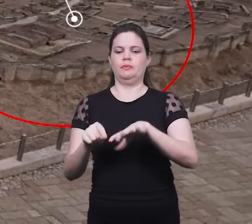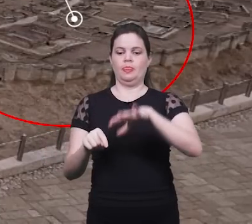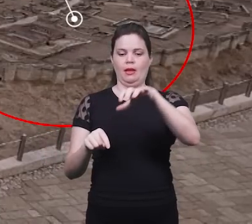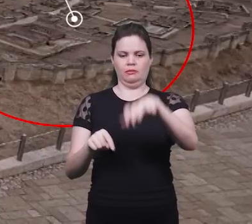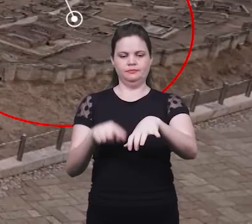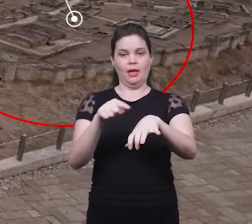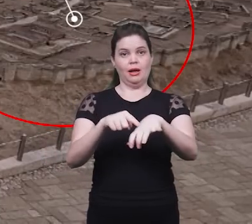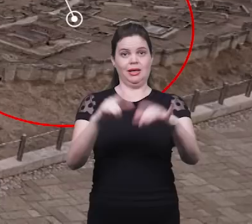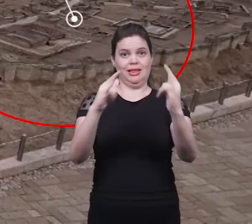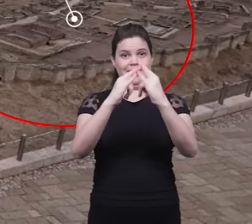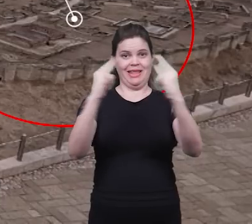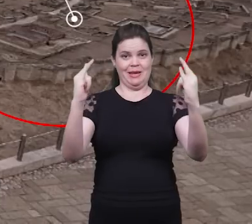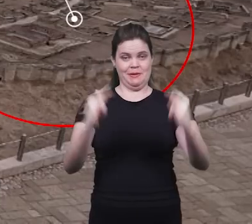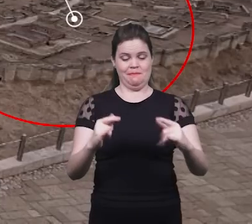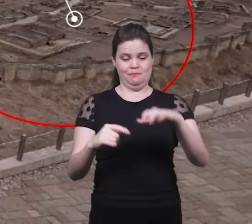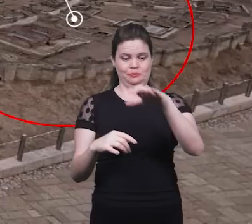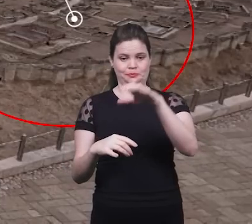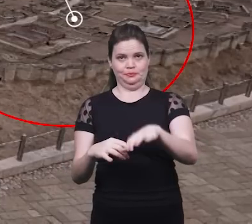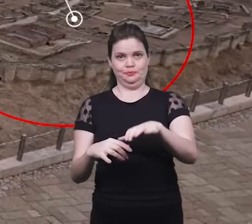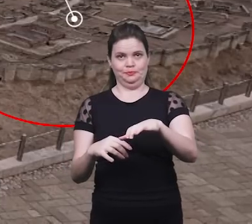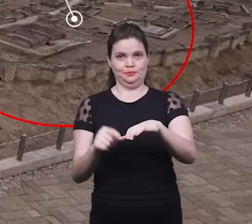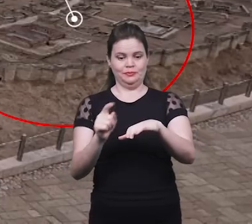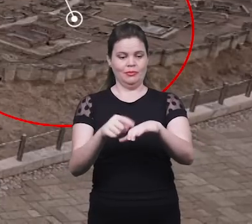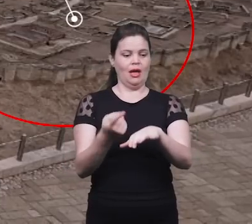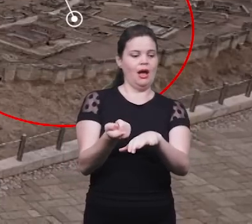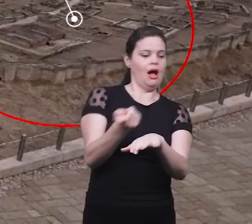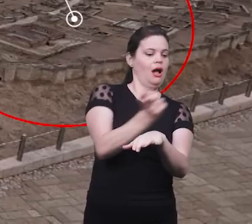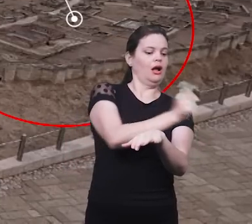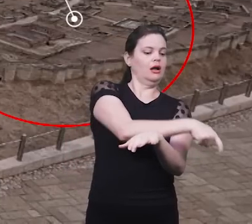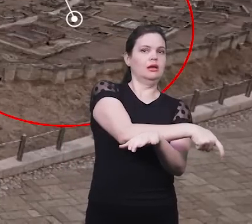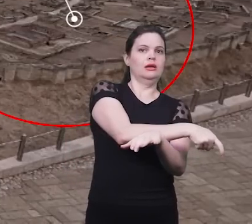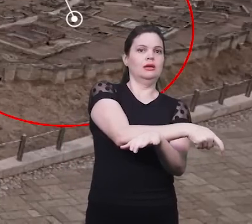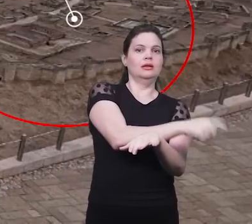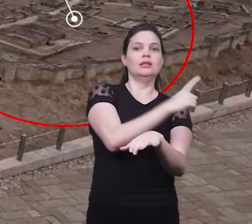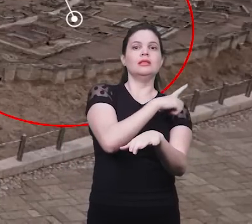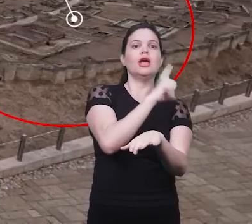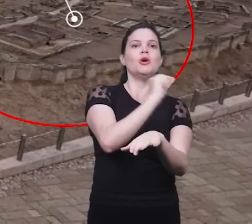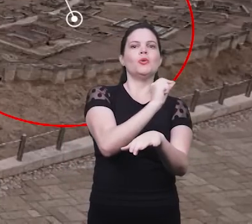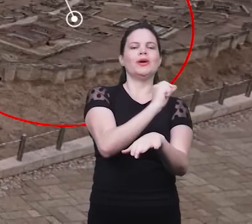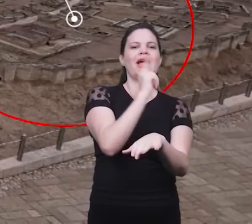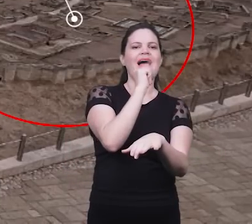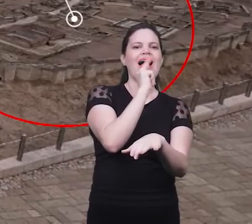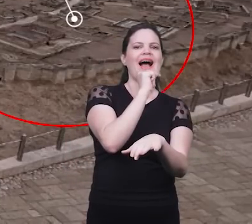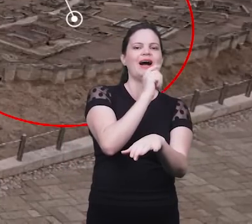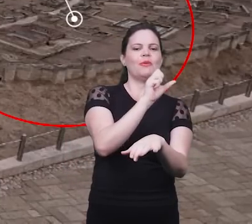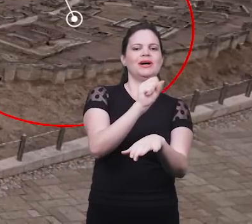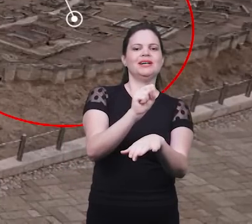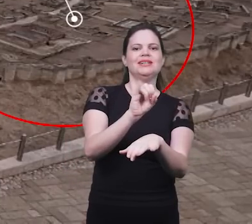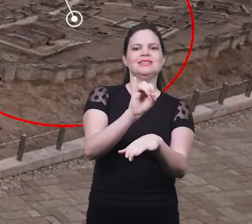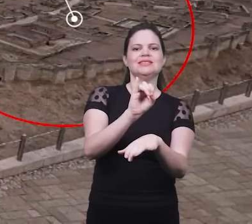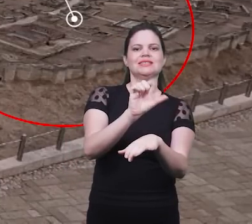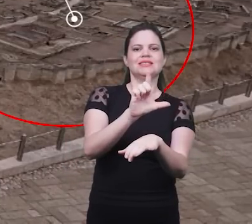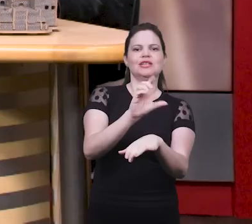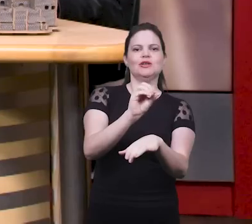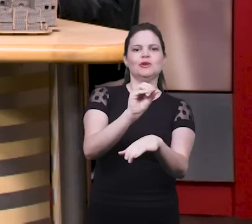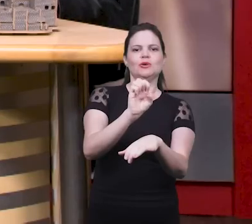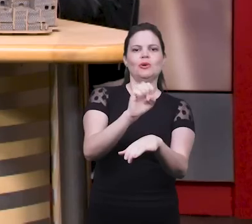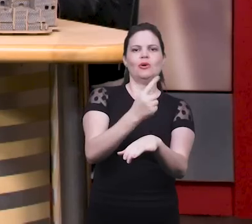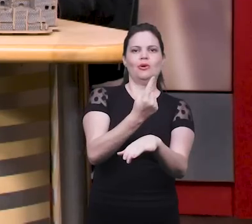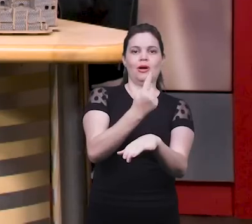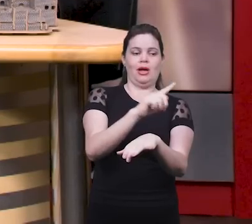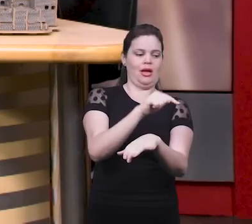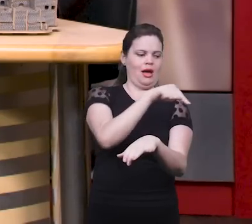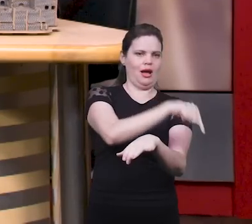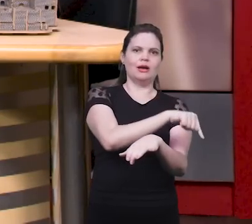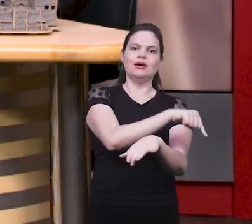local do templo, e ali embaixo fica o tanque Siloé, que nós vamos falar no próximo programa. Então, olha